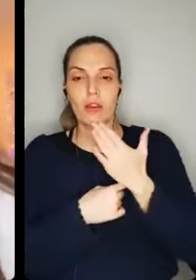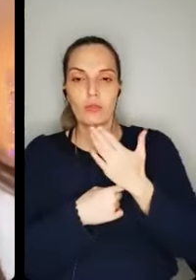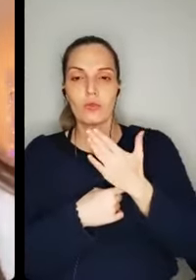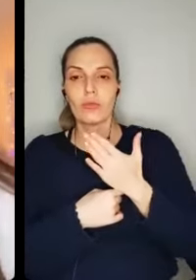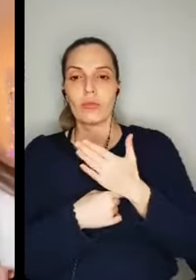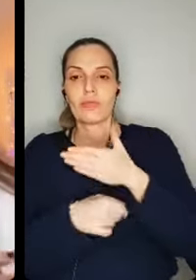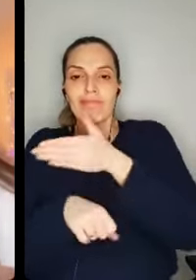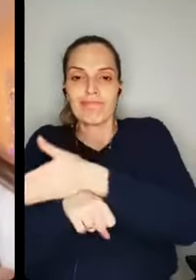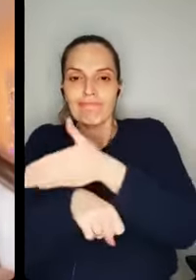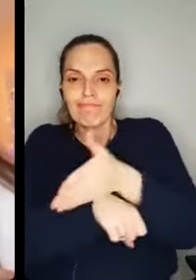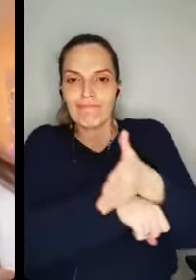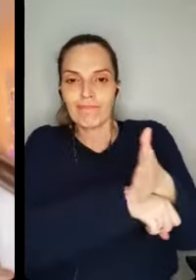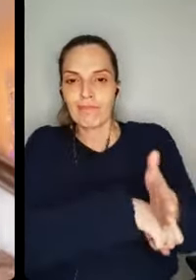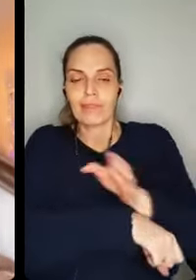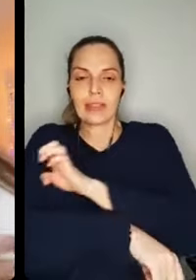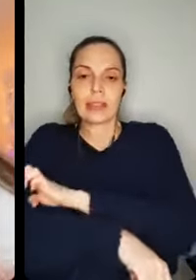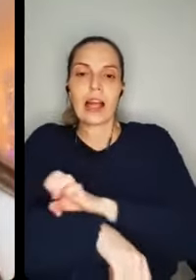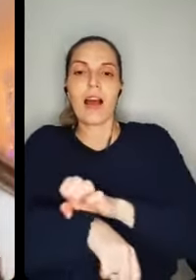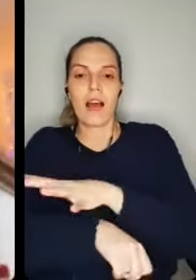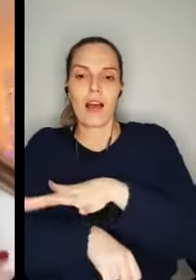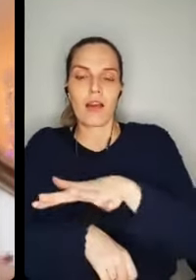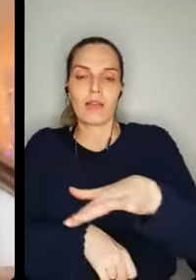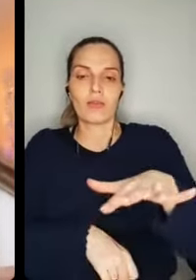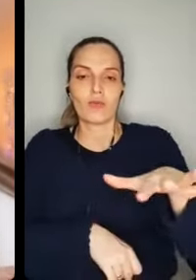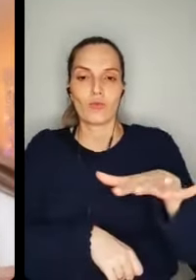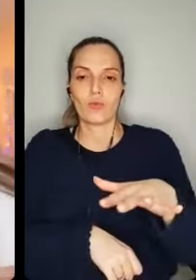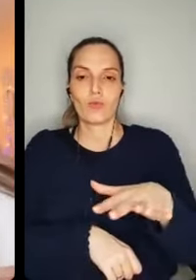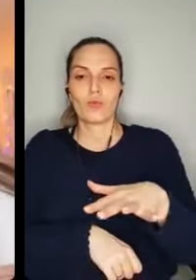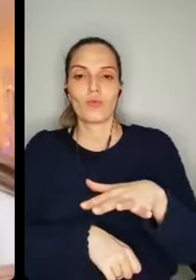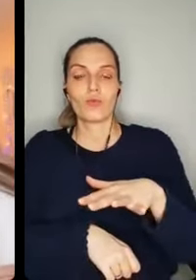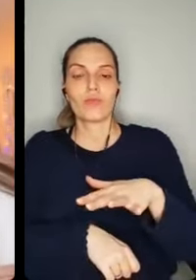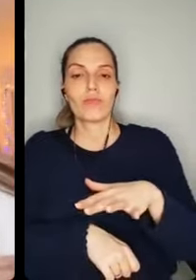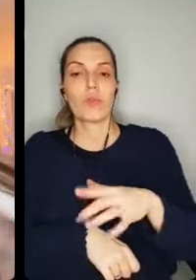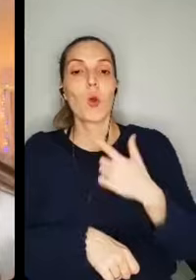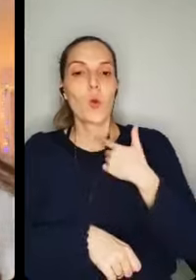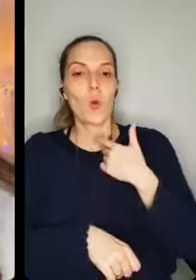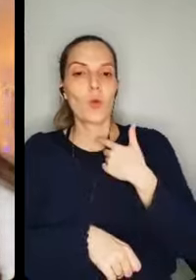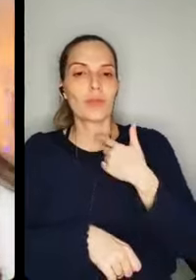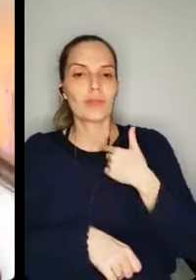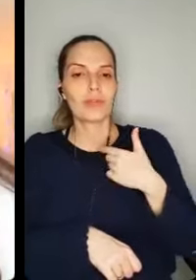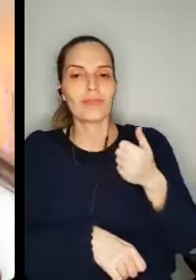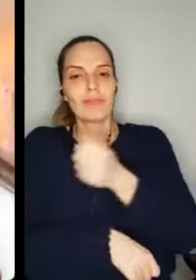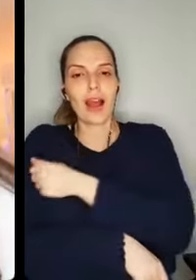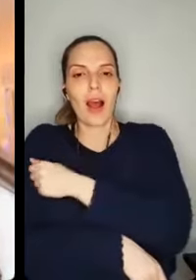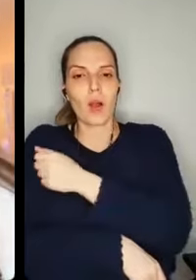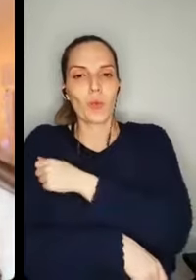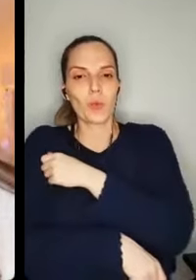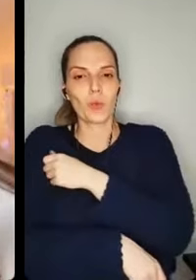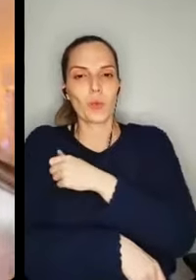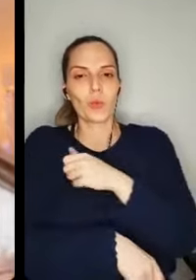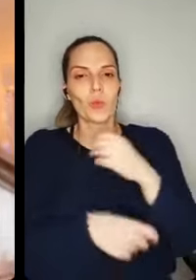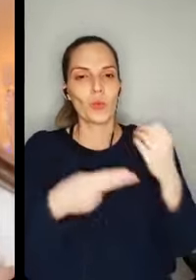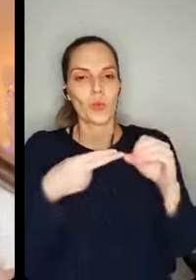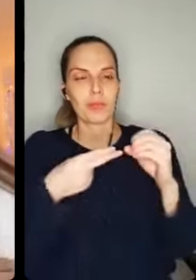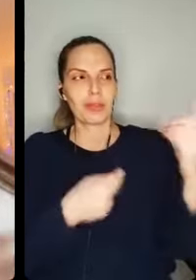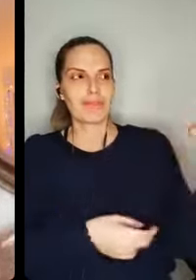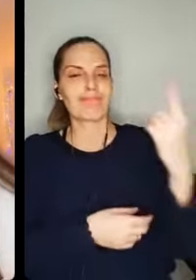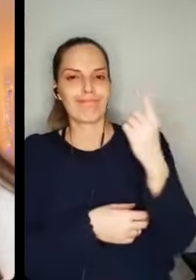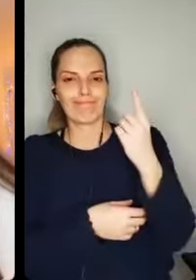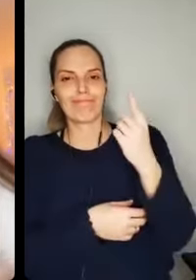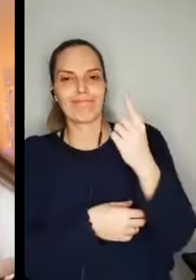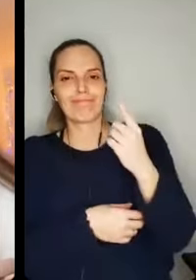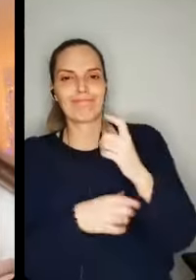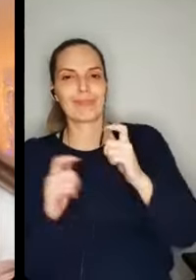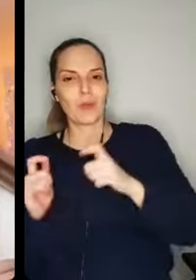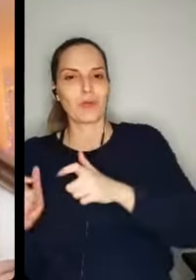né, geralmente os campos gostam, assim, né, de aceitar os alunos da UFSPA. E Eu acho que essa fase